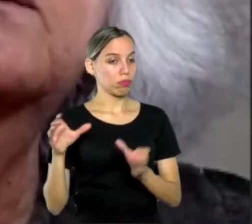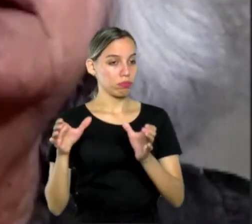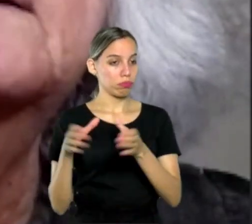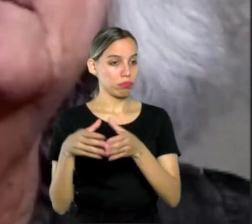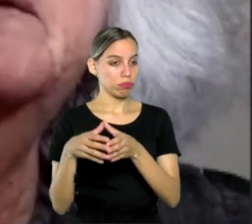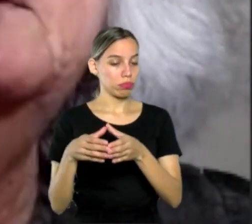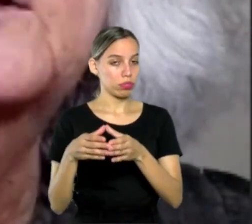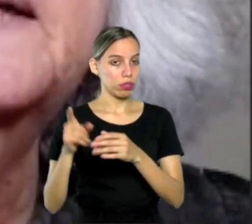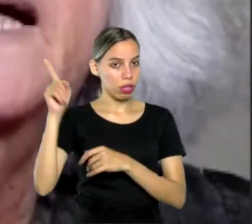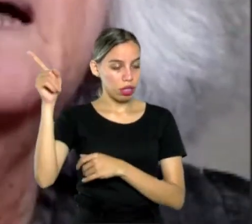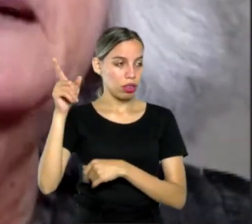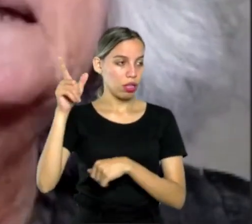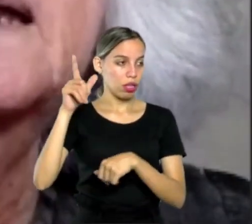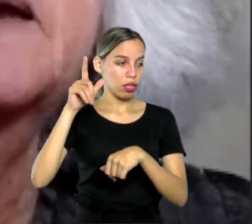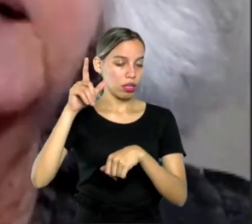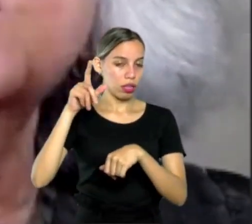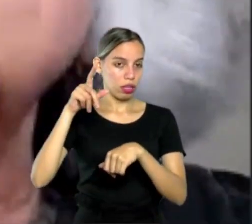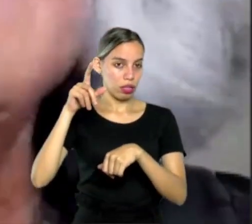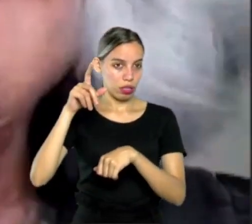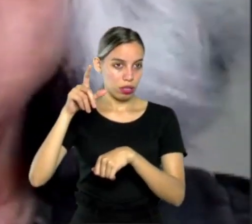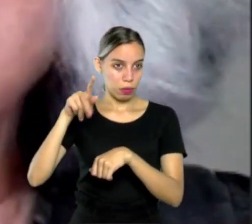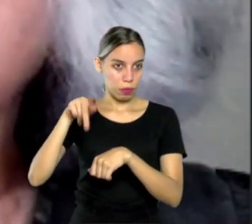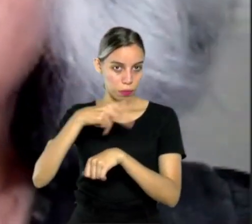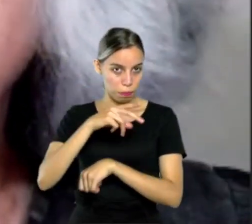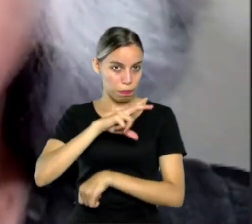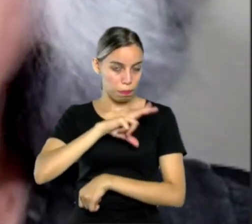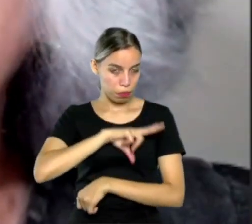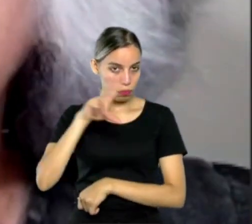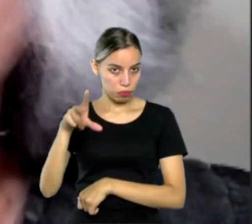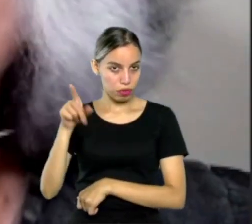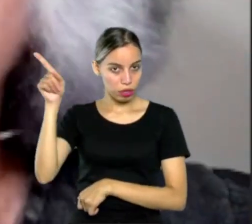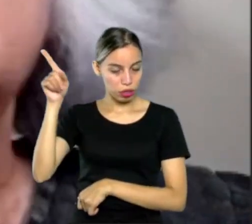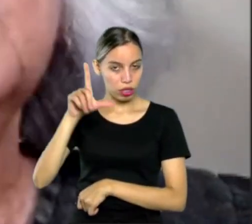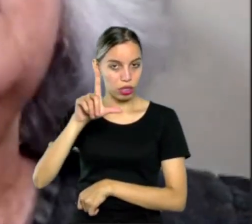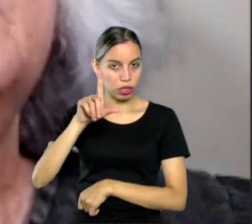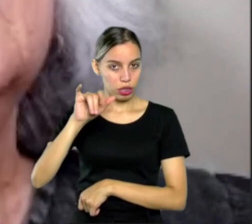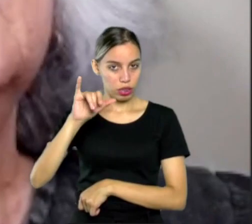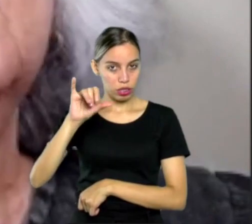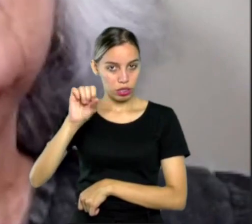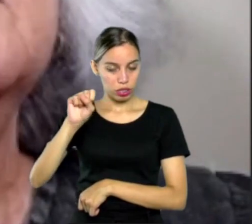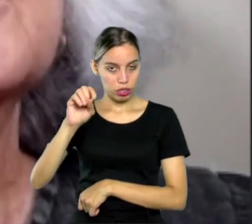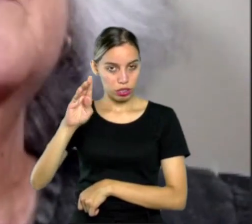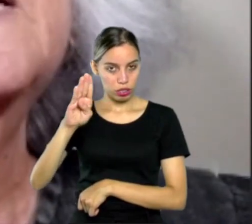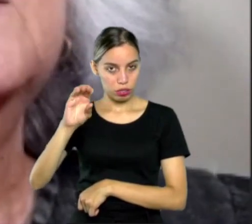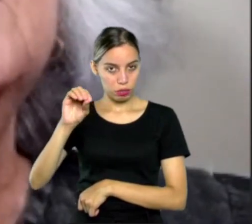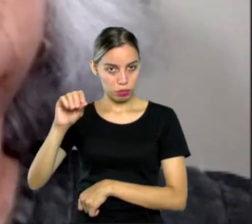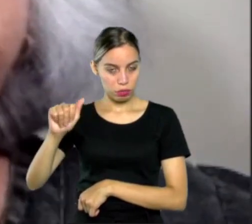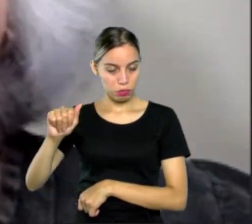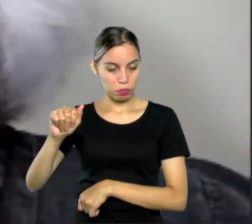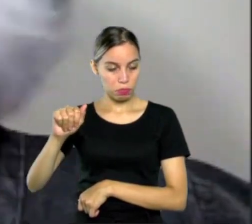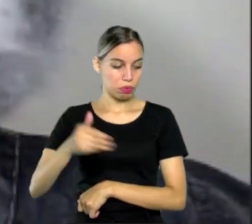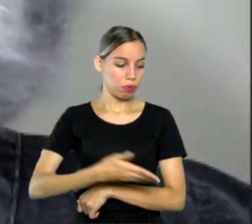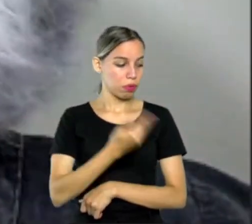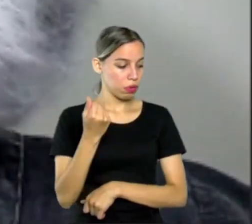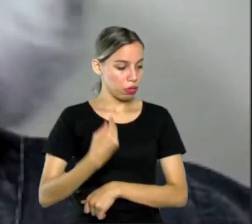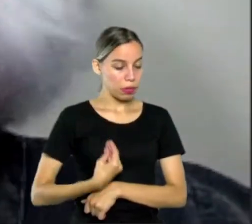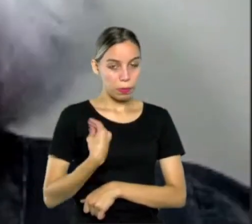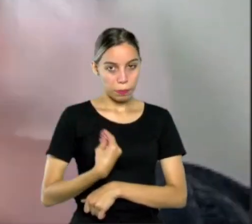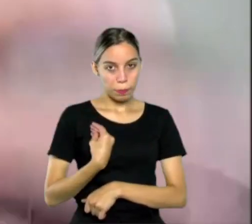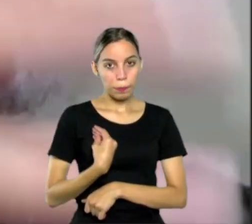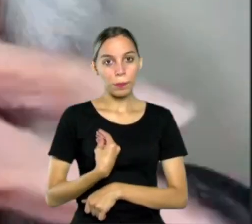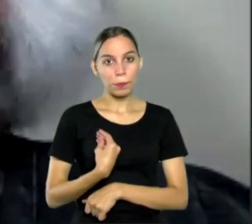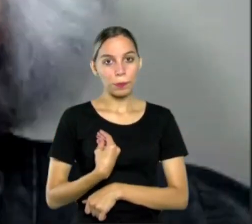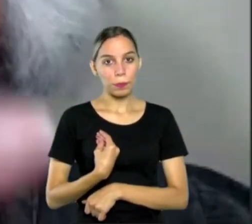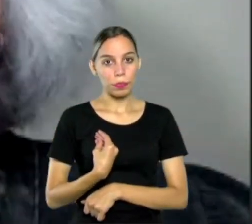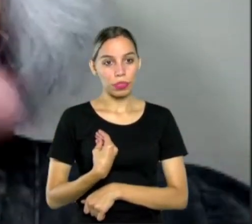que é uma biblioteca, Madrinha da Lua, e também é um livro juvenil, sabe? Que tem